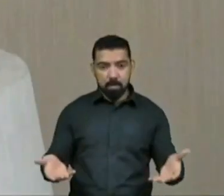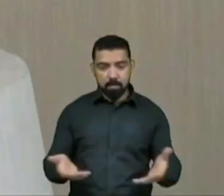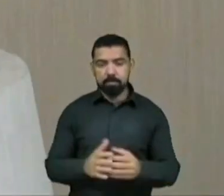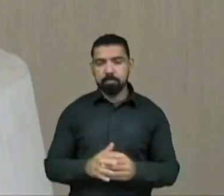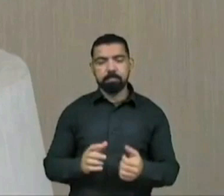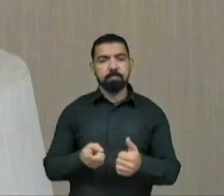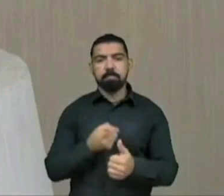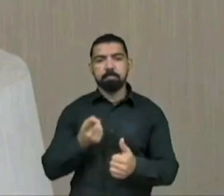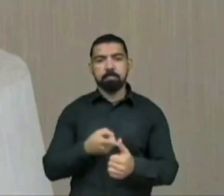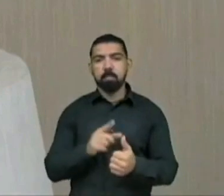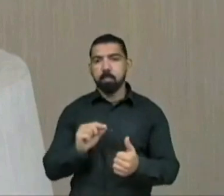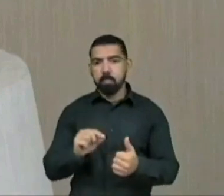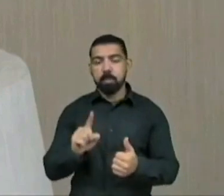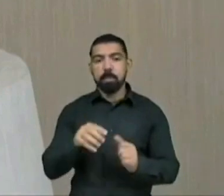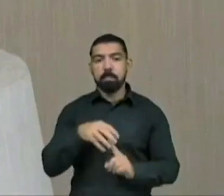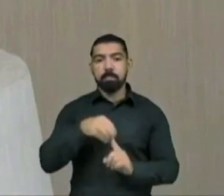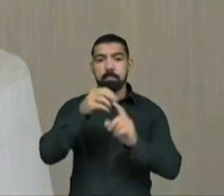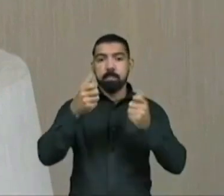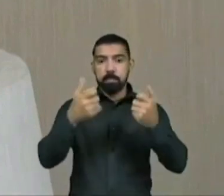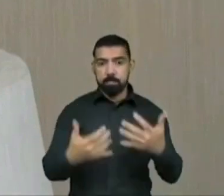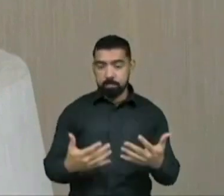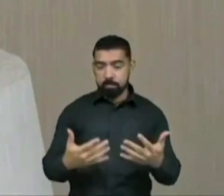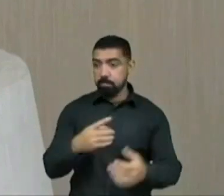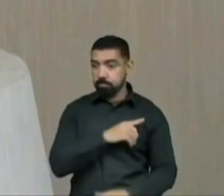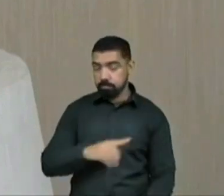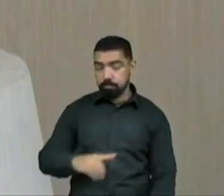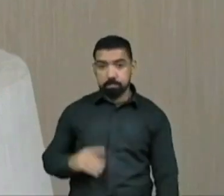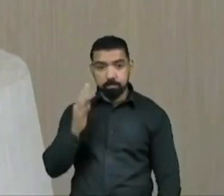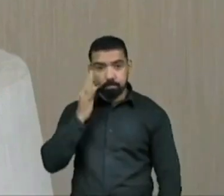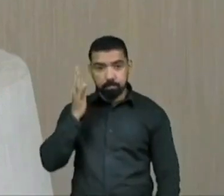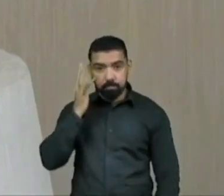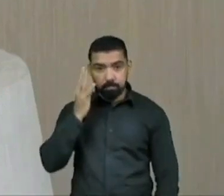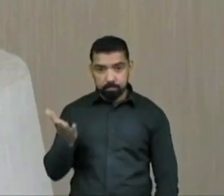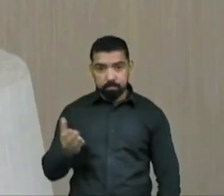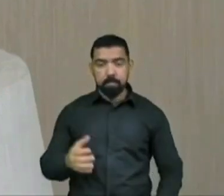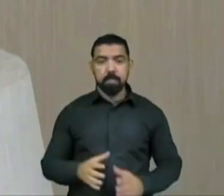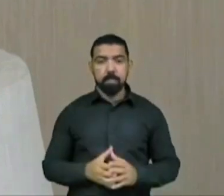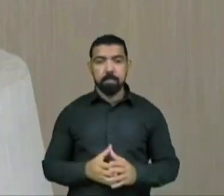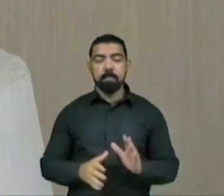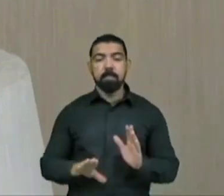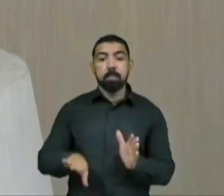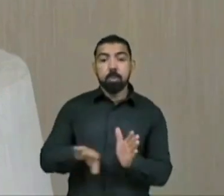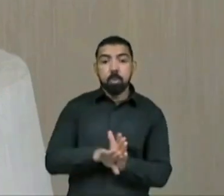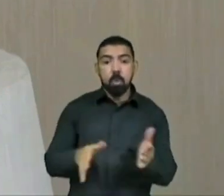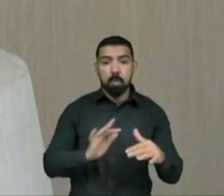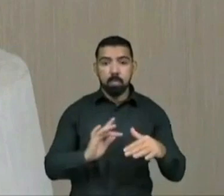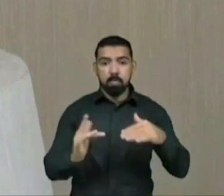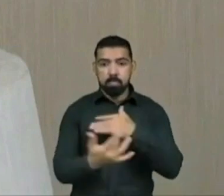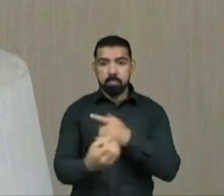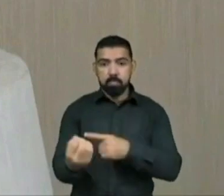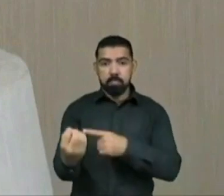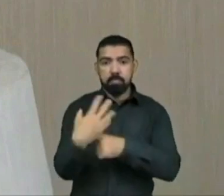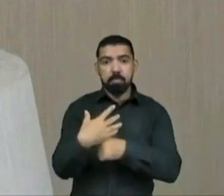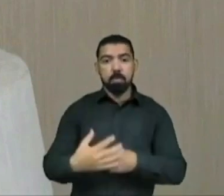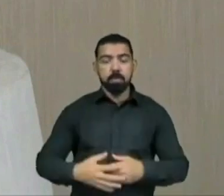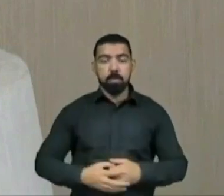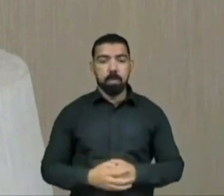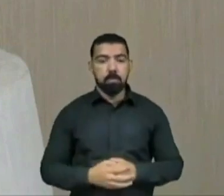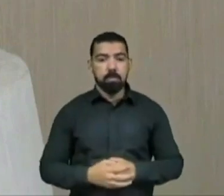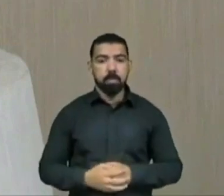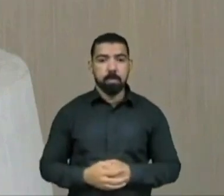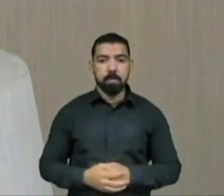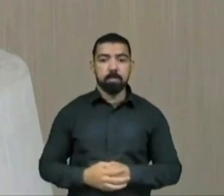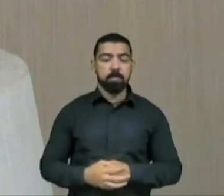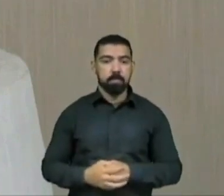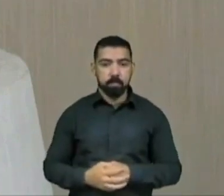Primeiramente, para destacar, deputado Felipe Mota, chegou aqui agora pelas redes sociais ao meu conhecimento que o